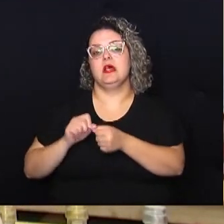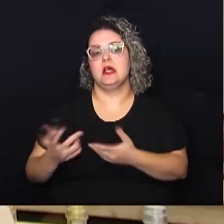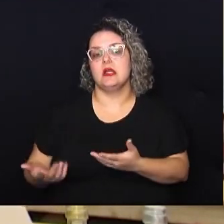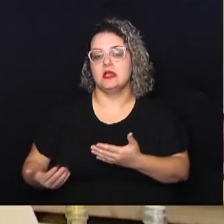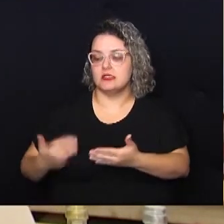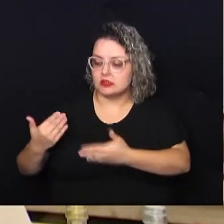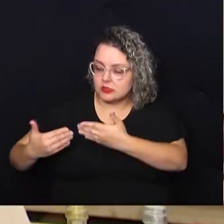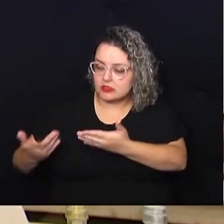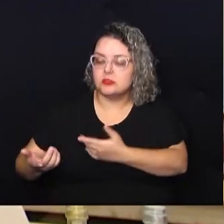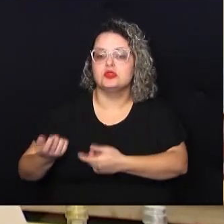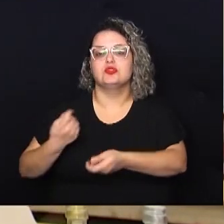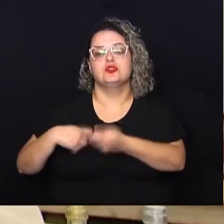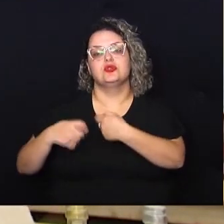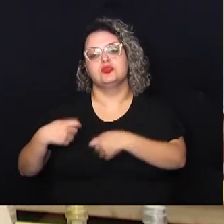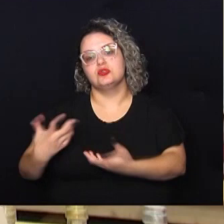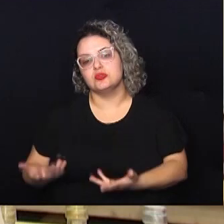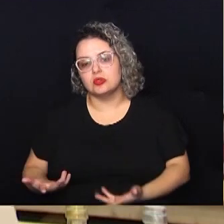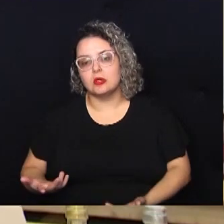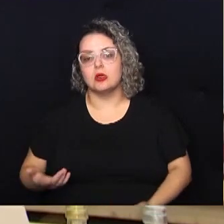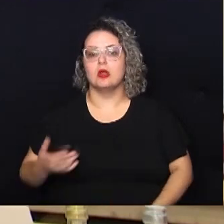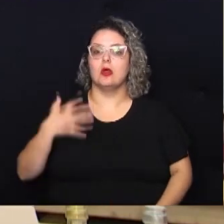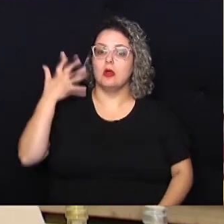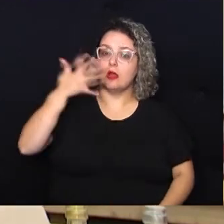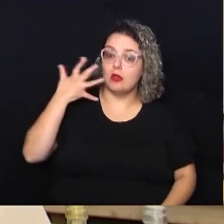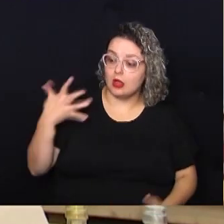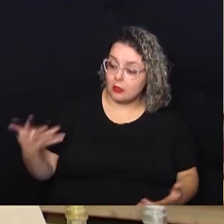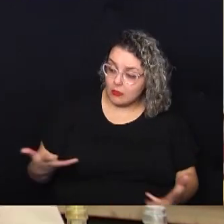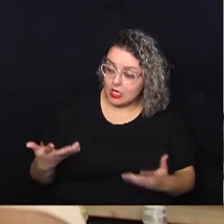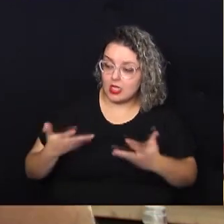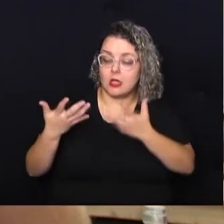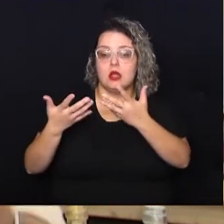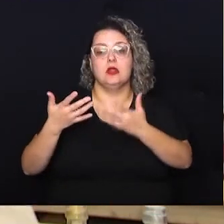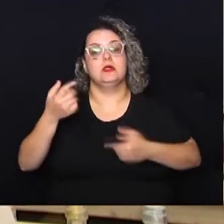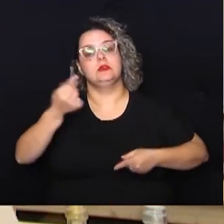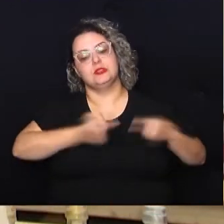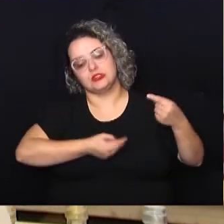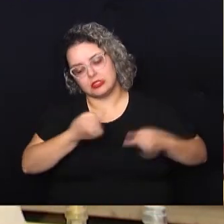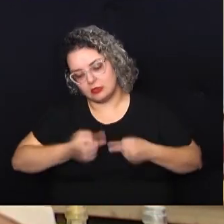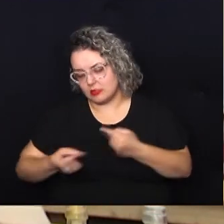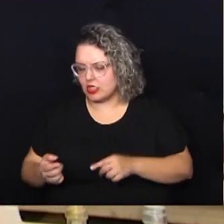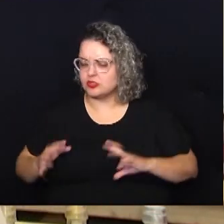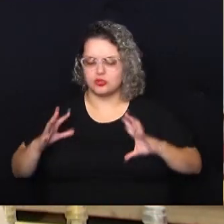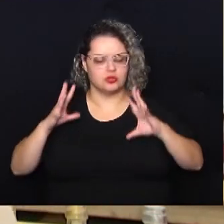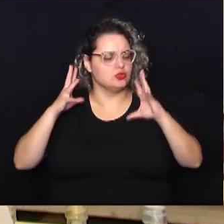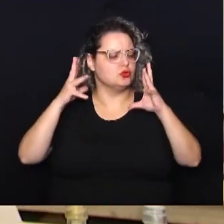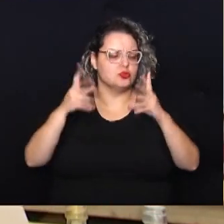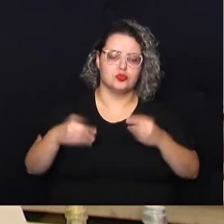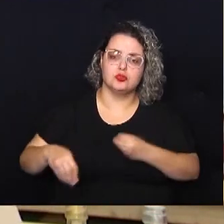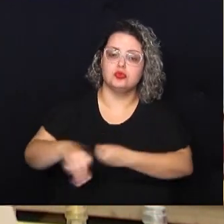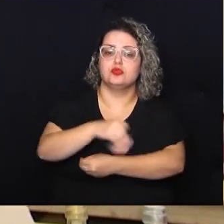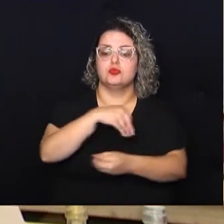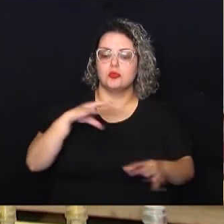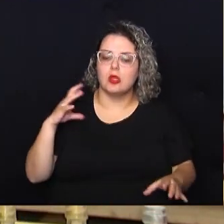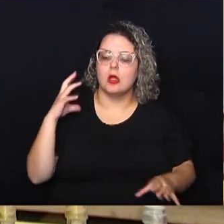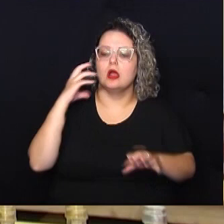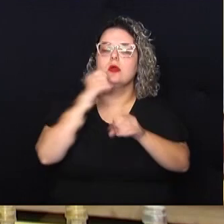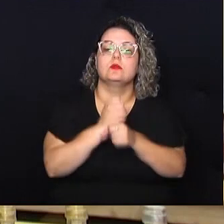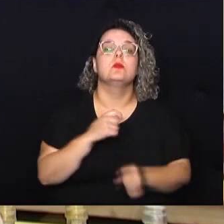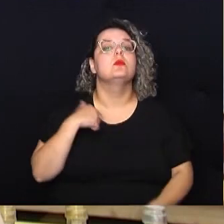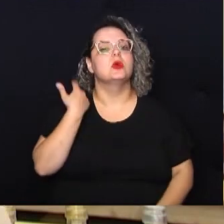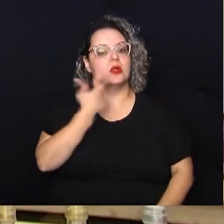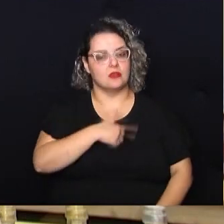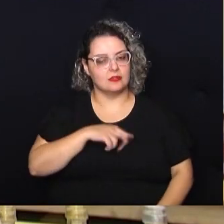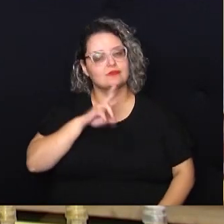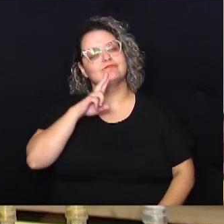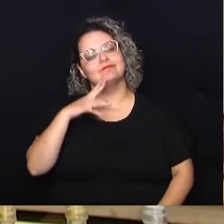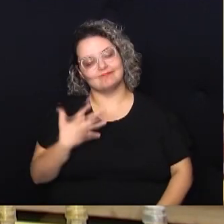de negócio, palestras de motivação, debates, isso tudo somando para nós é um